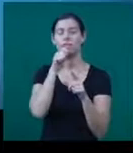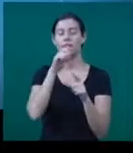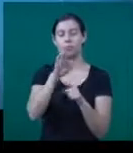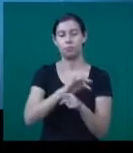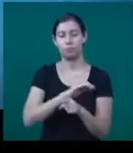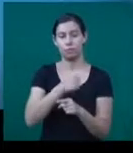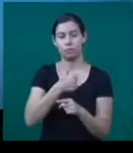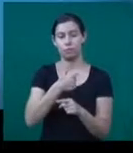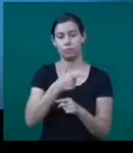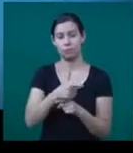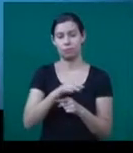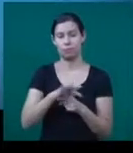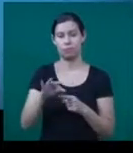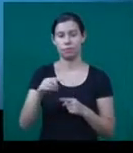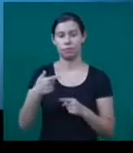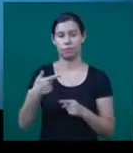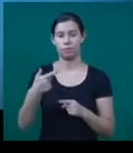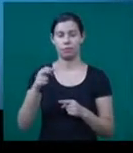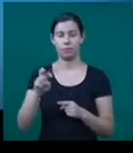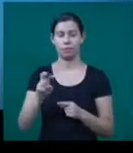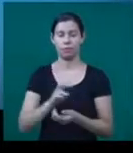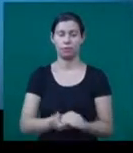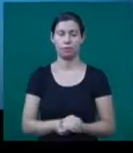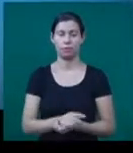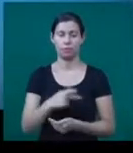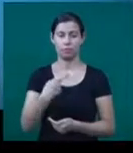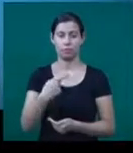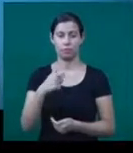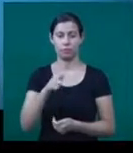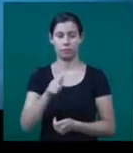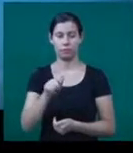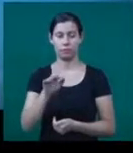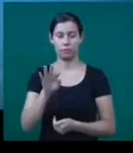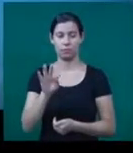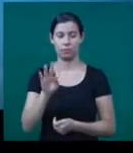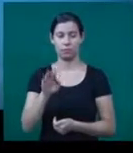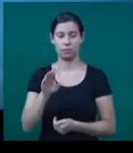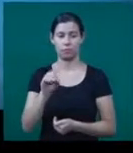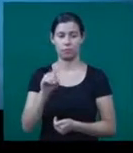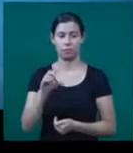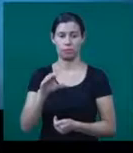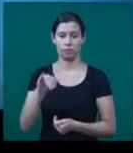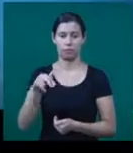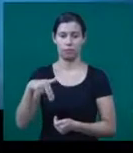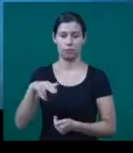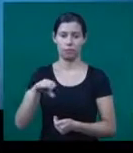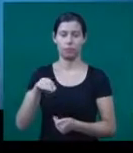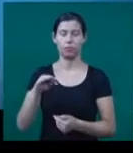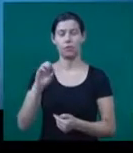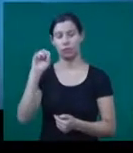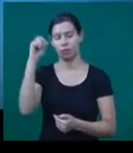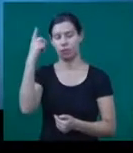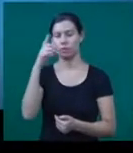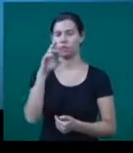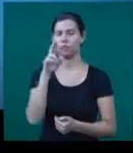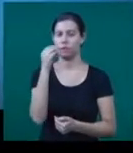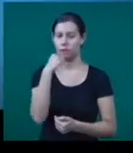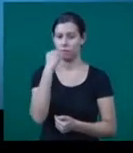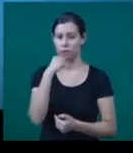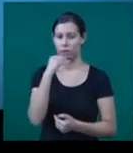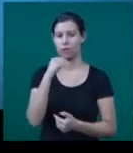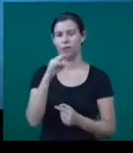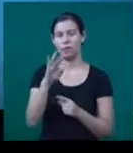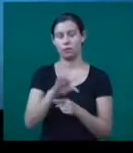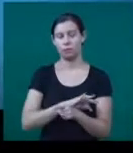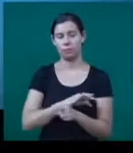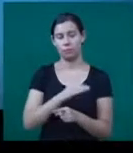25 graus. Em Patrocínio, sol fraco e temperaturas amenas. Mínima de 12 e máxima de 26